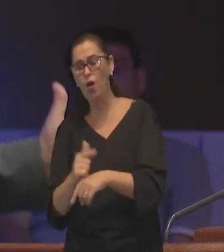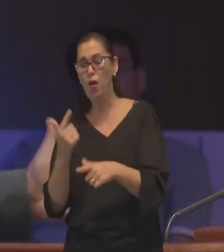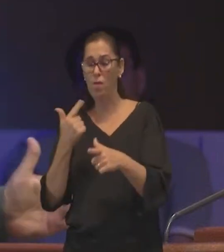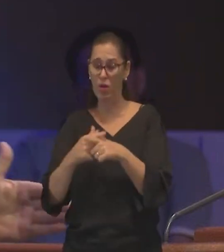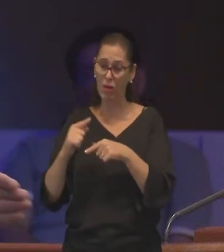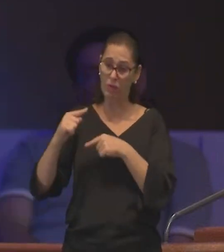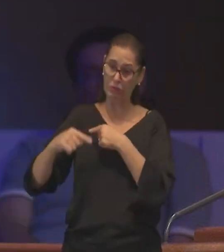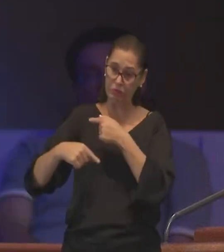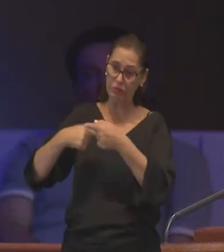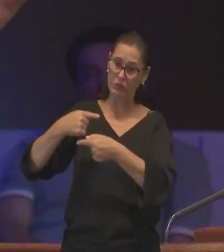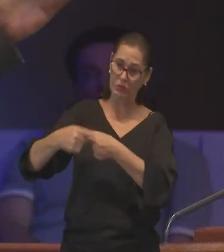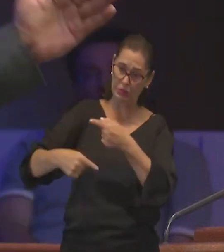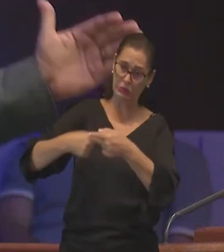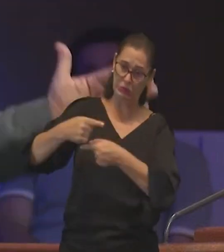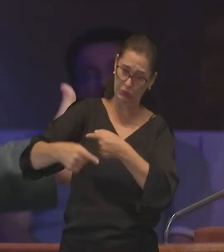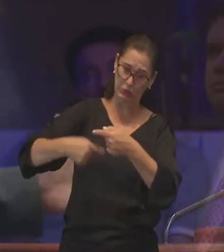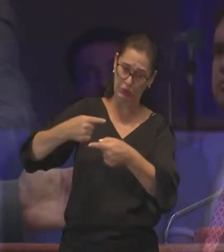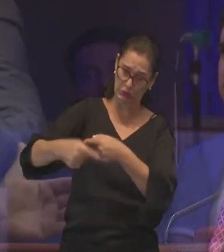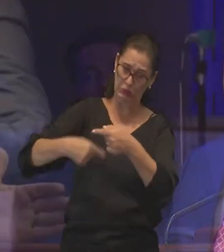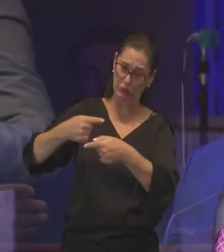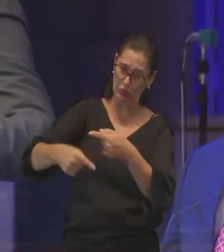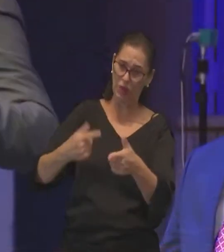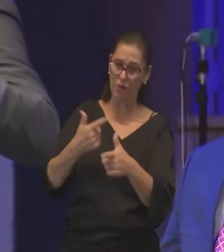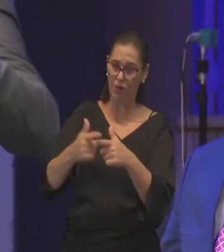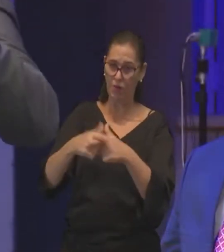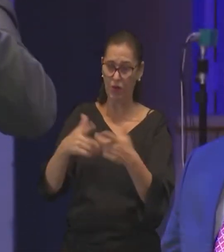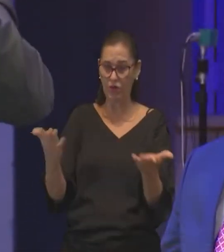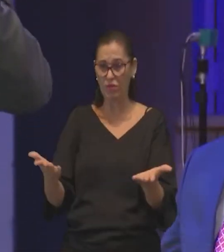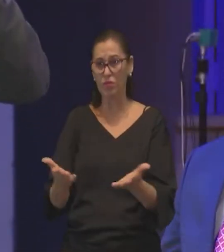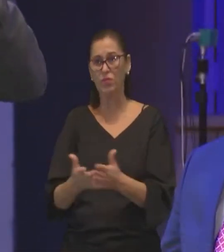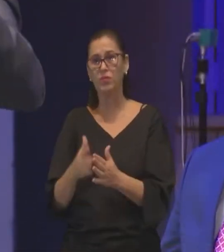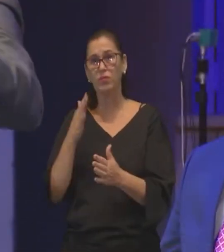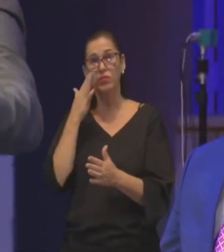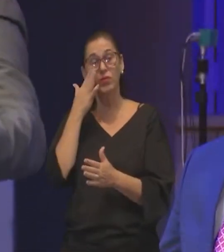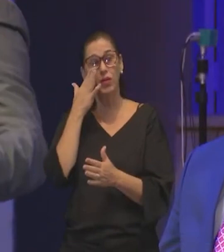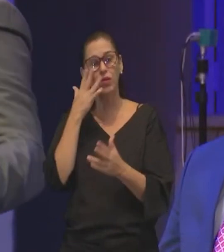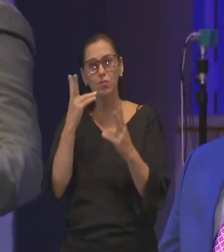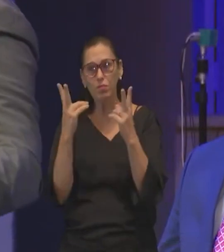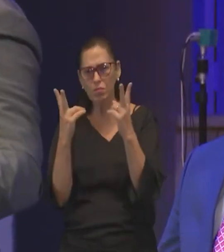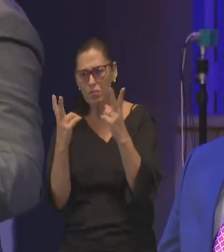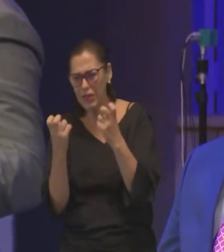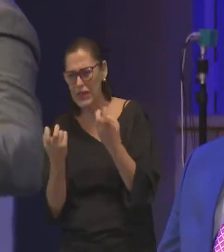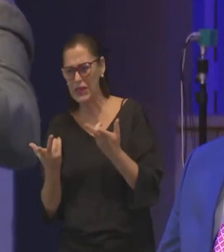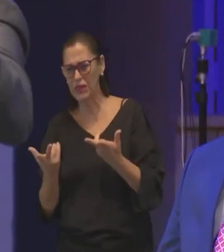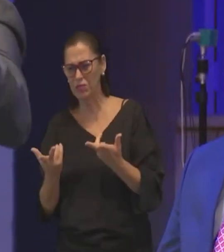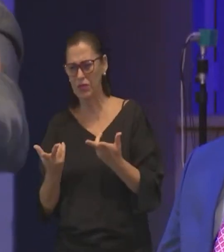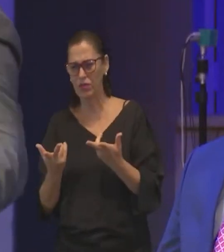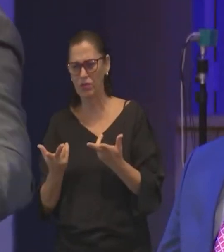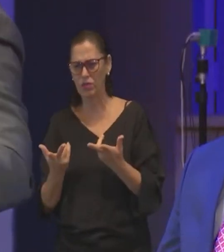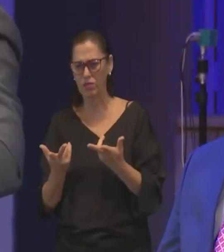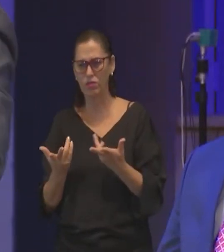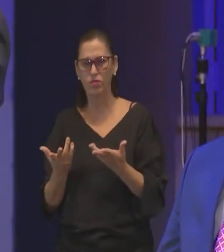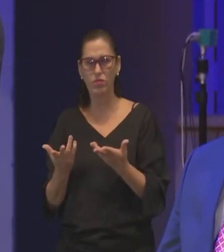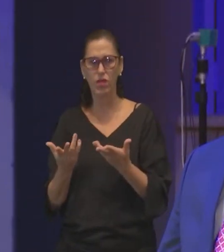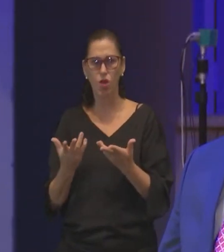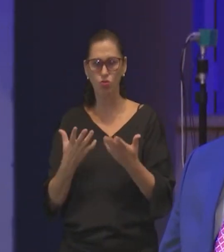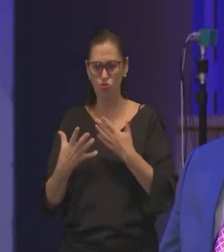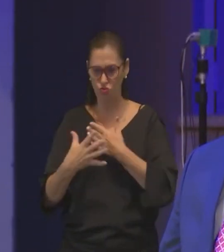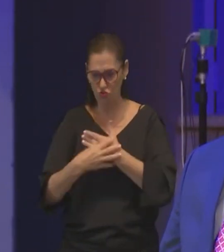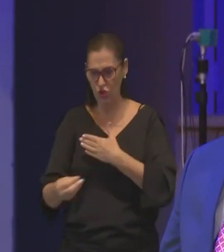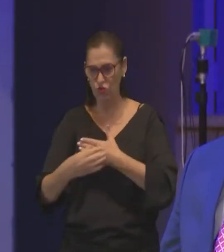passando, que vão sendo levados, e que vão sendo percebidos na